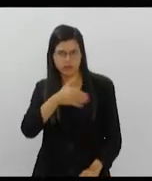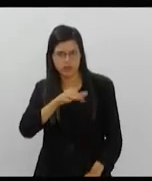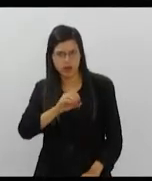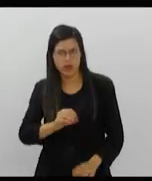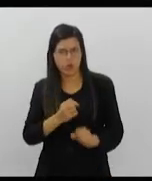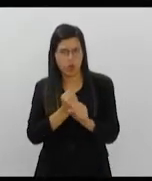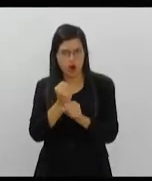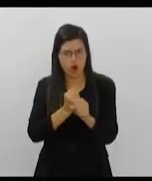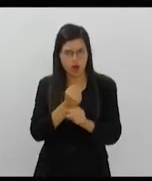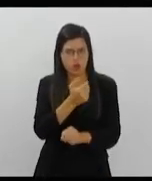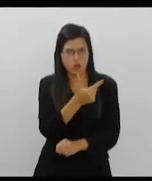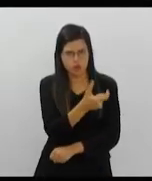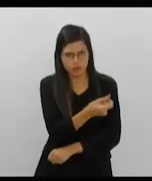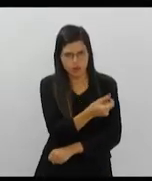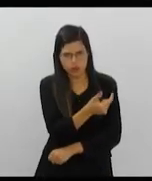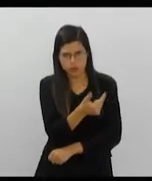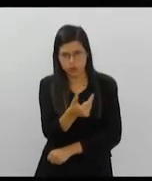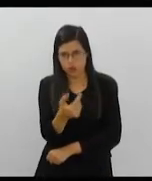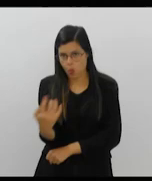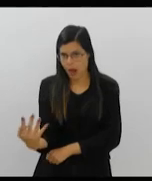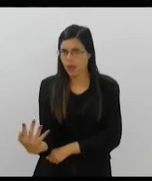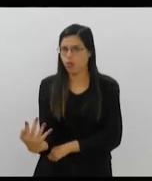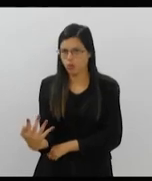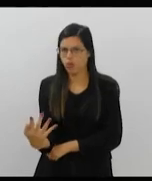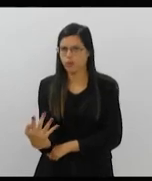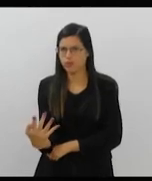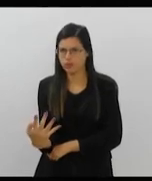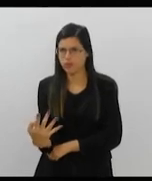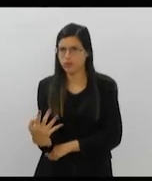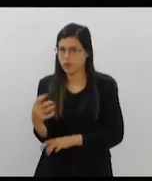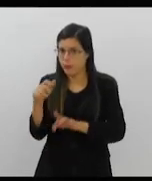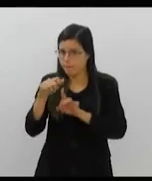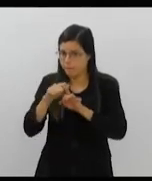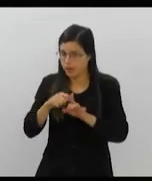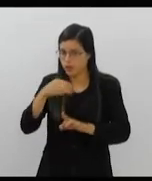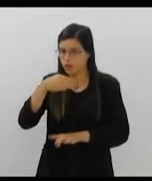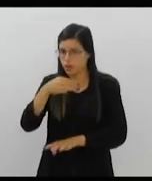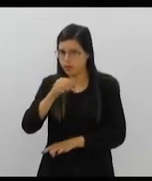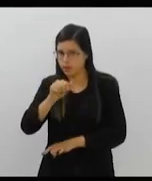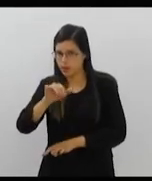10/5/24, mês 5, é mês de maio,